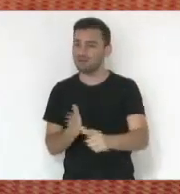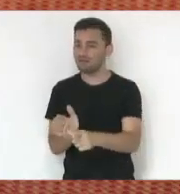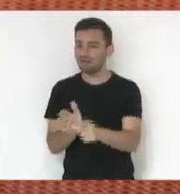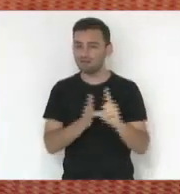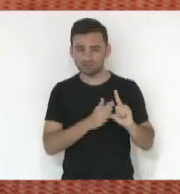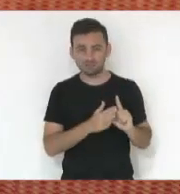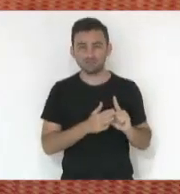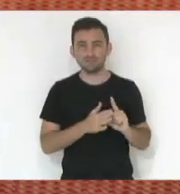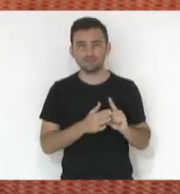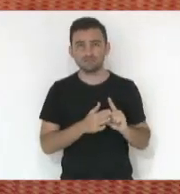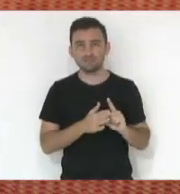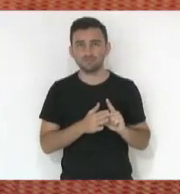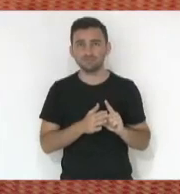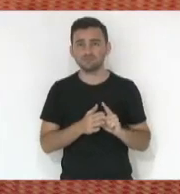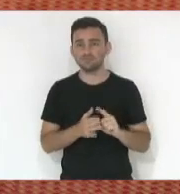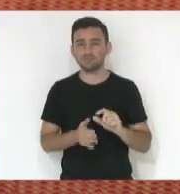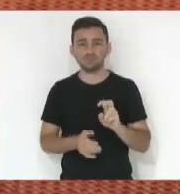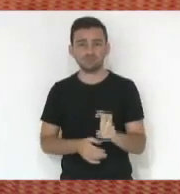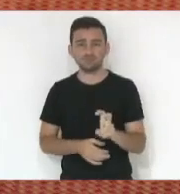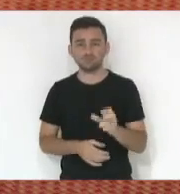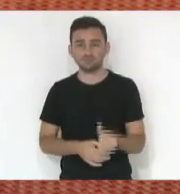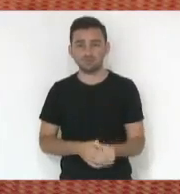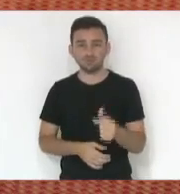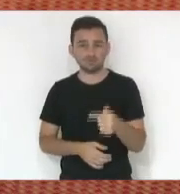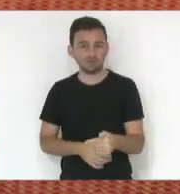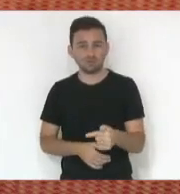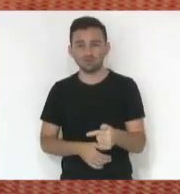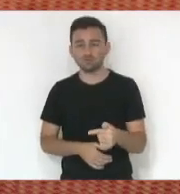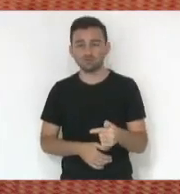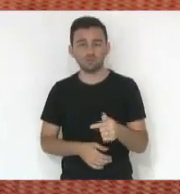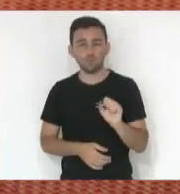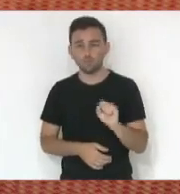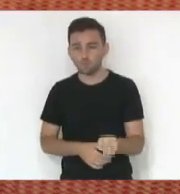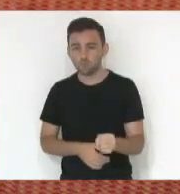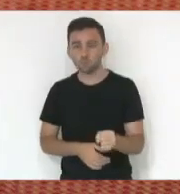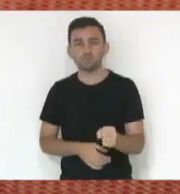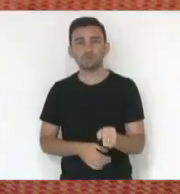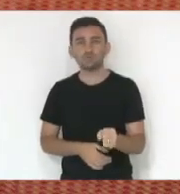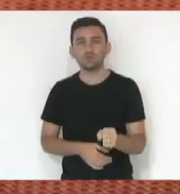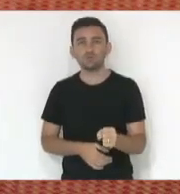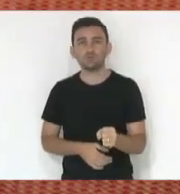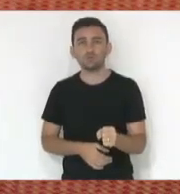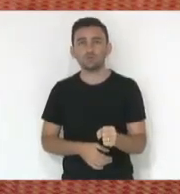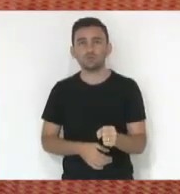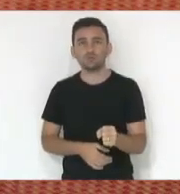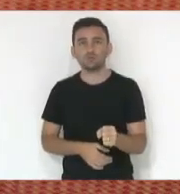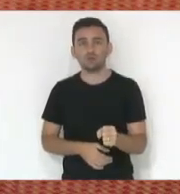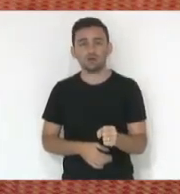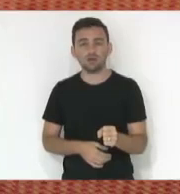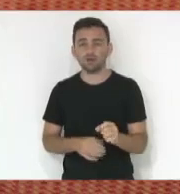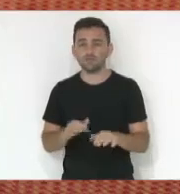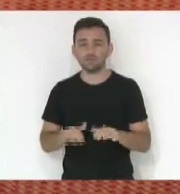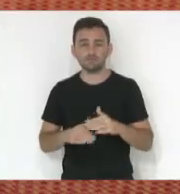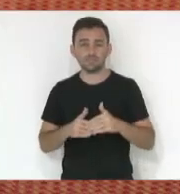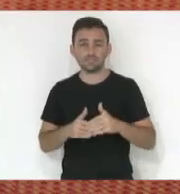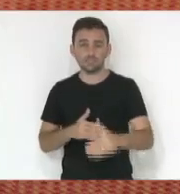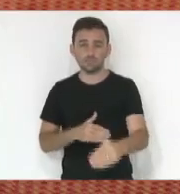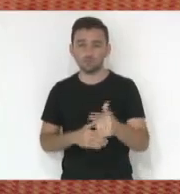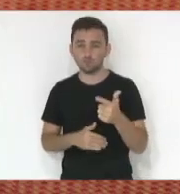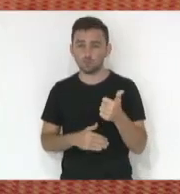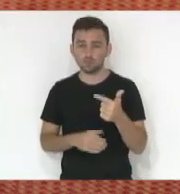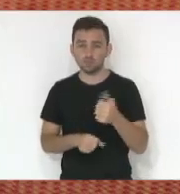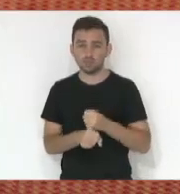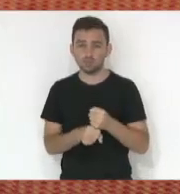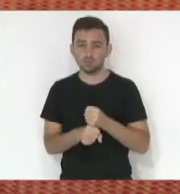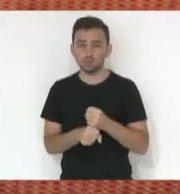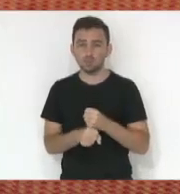não permita, mas ele começa a trabalhar desde os 5, dos 6, dos 7 anos, dos 8, quando reconhecido a partir dos 12 anos, como trabalho rural, já vai